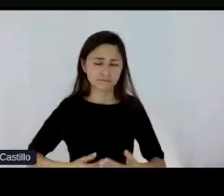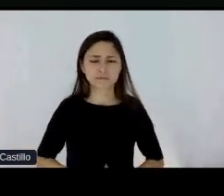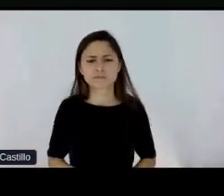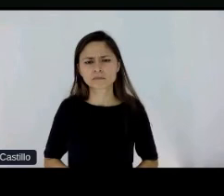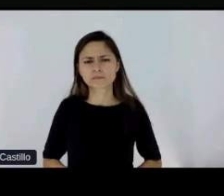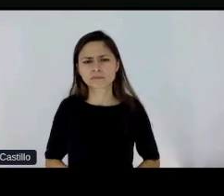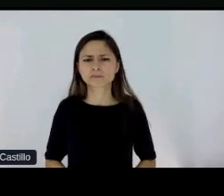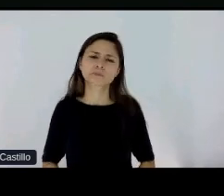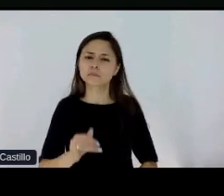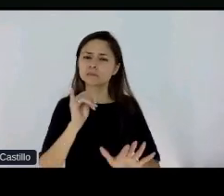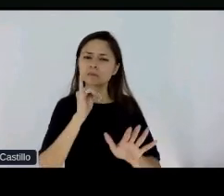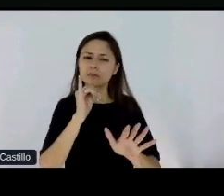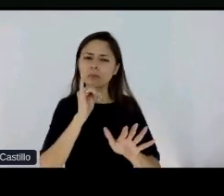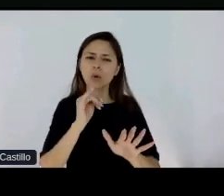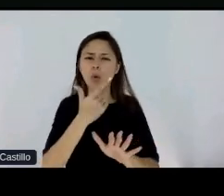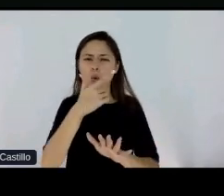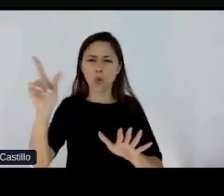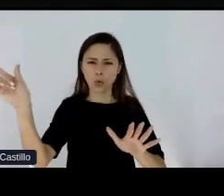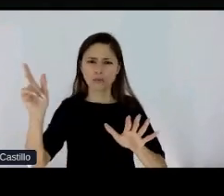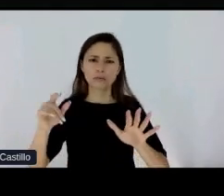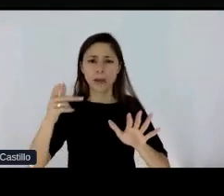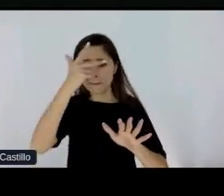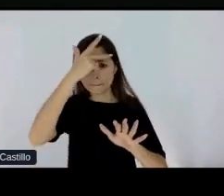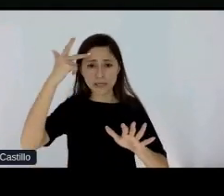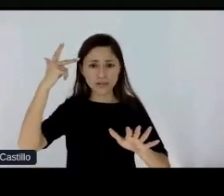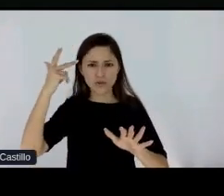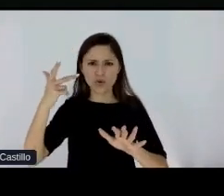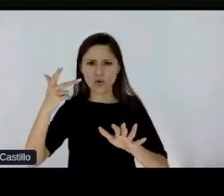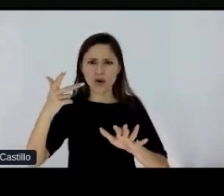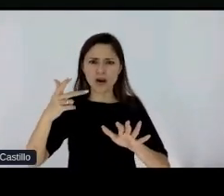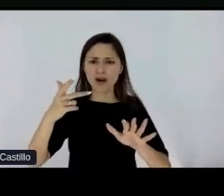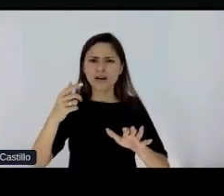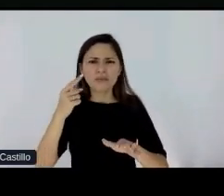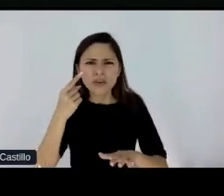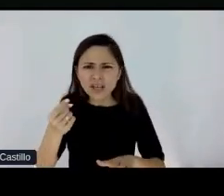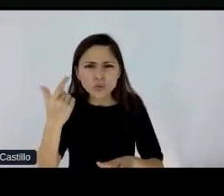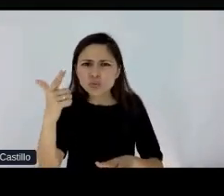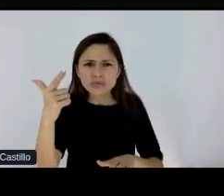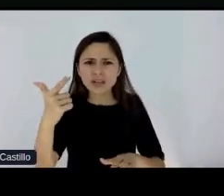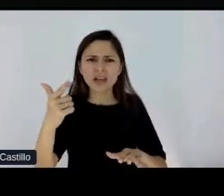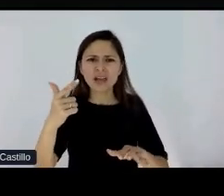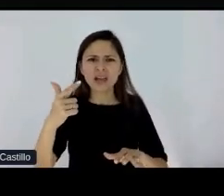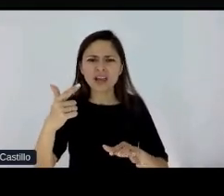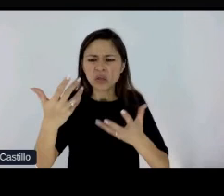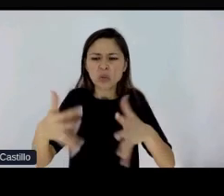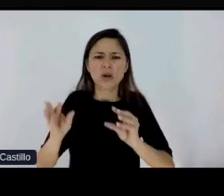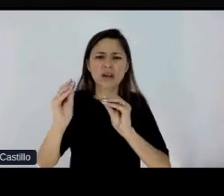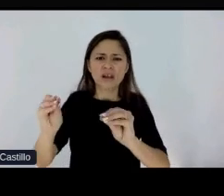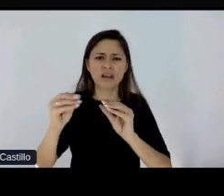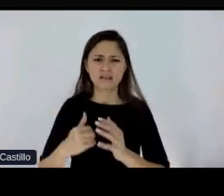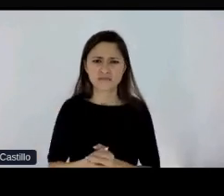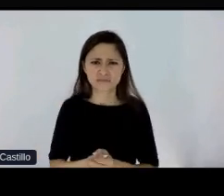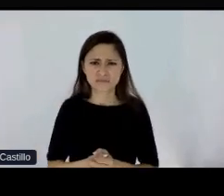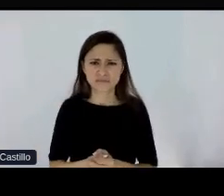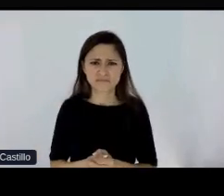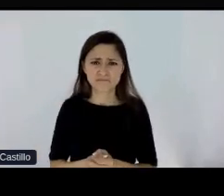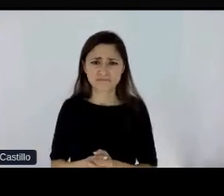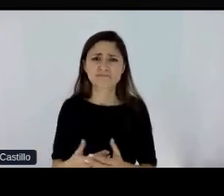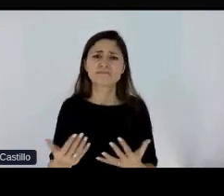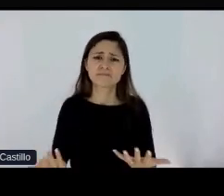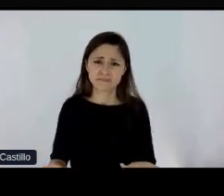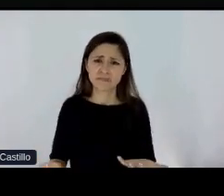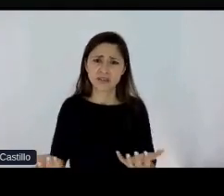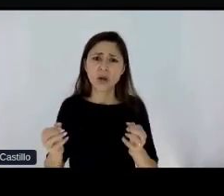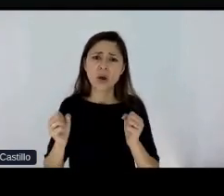você não oferecer a opção prefiro não informar, aumenta quase 30% as chances de